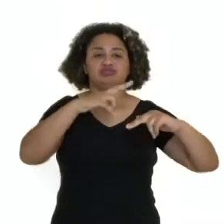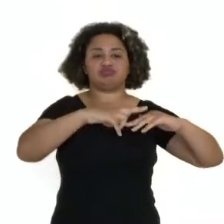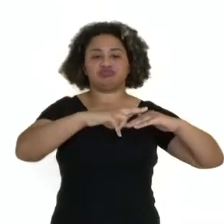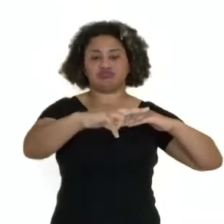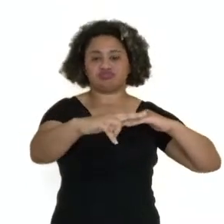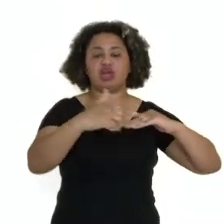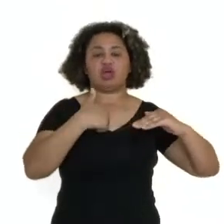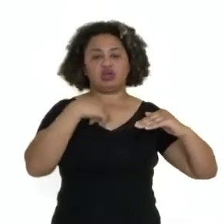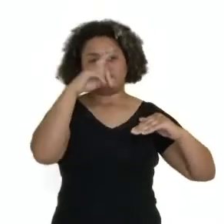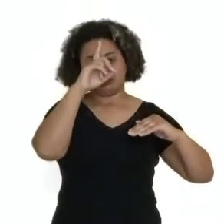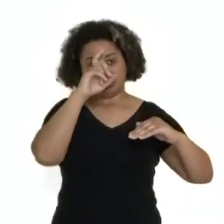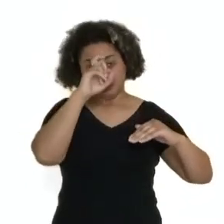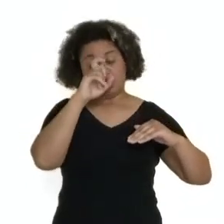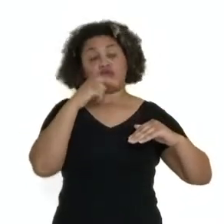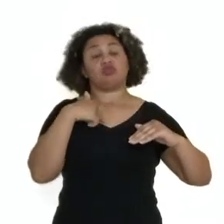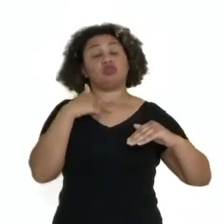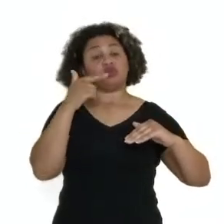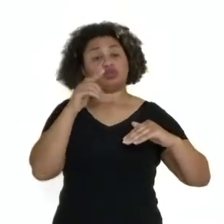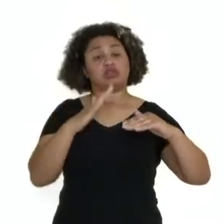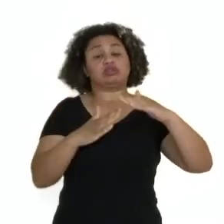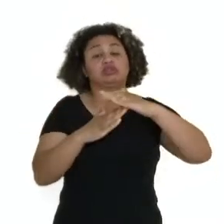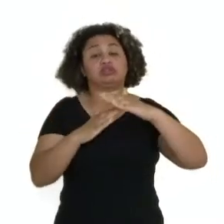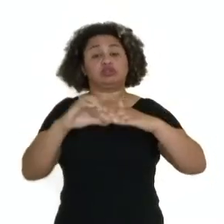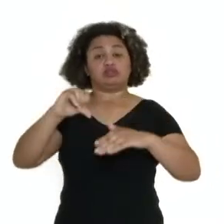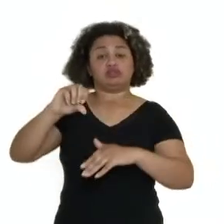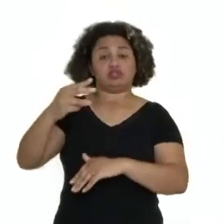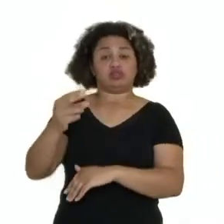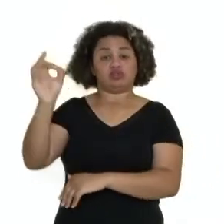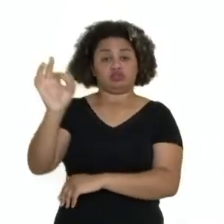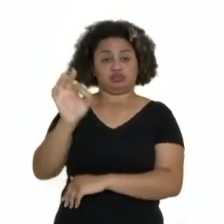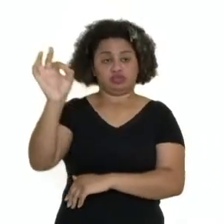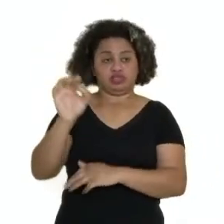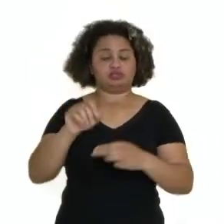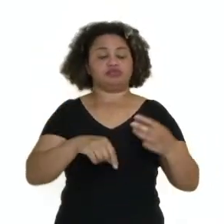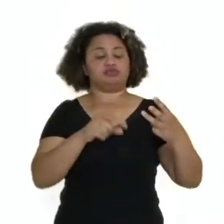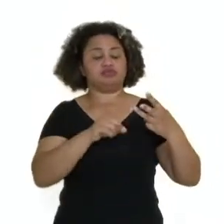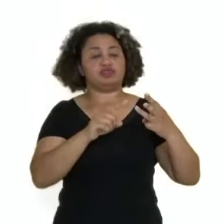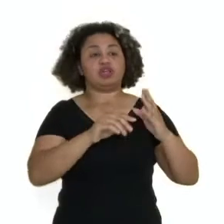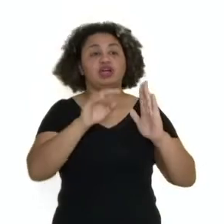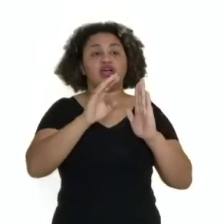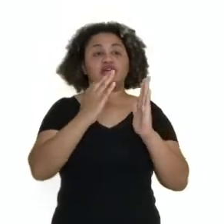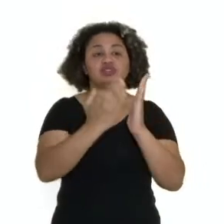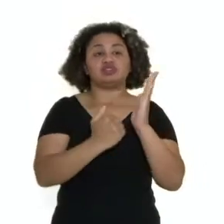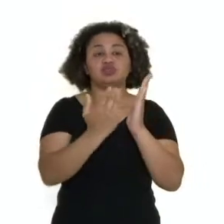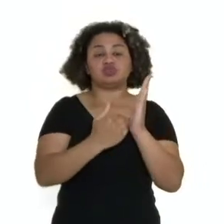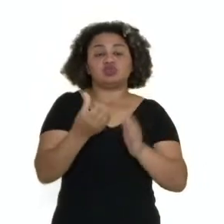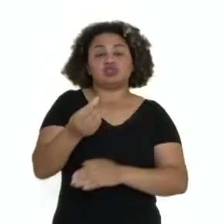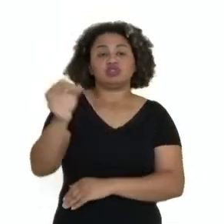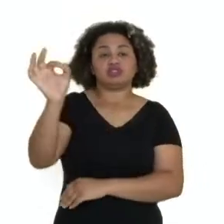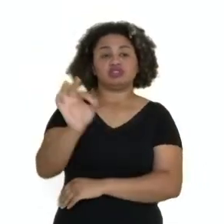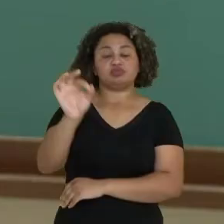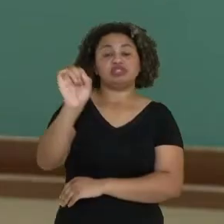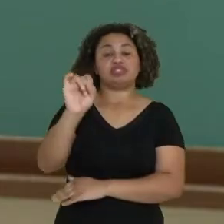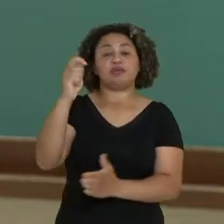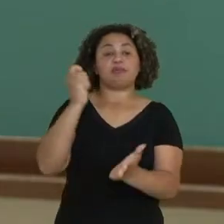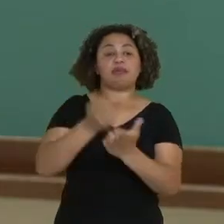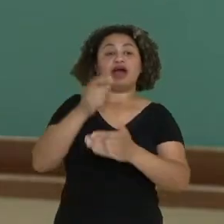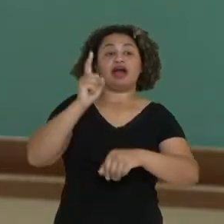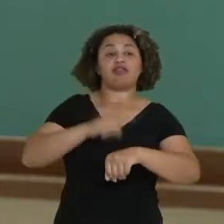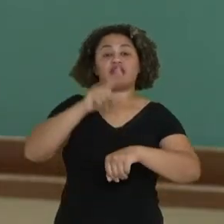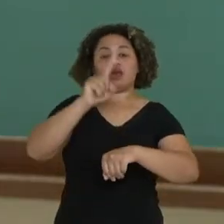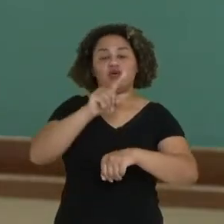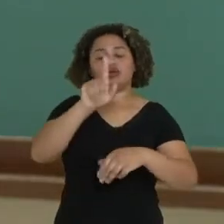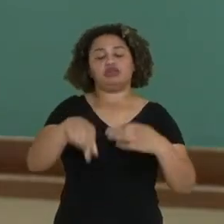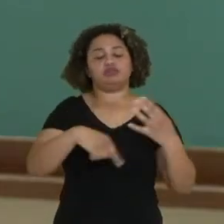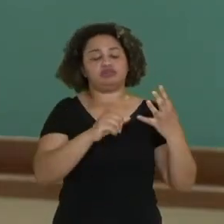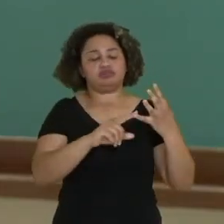a 92%. Desconto de 6% para pagamento à vista e ainda 10%